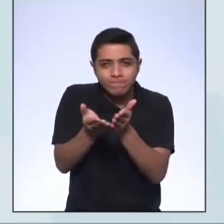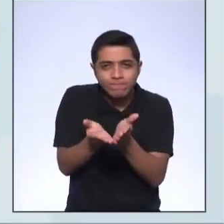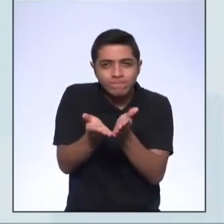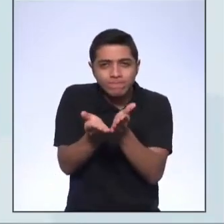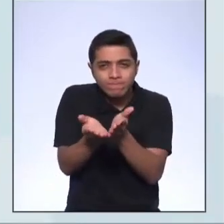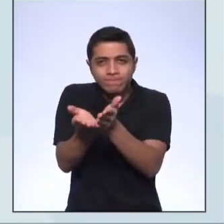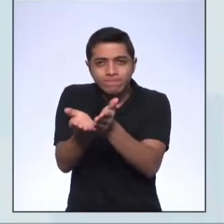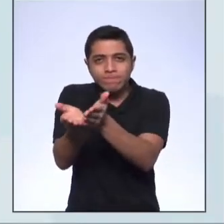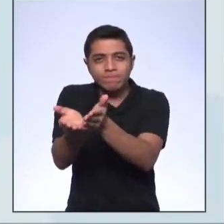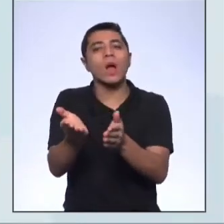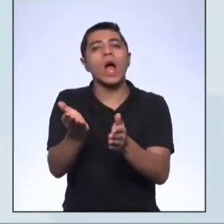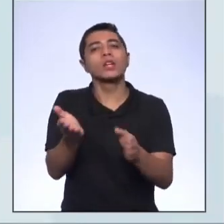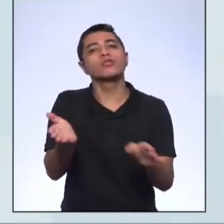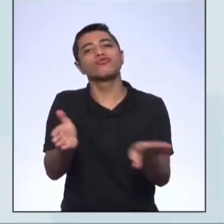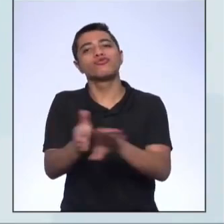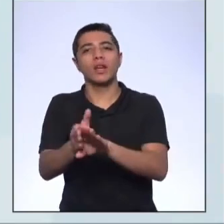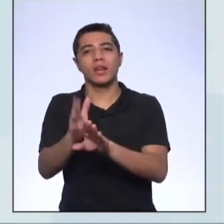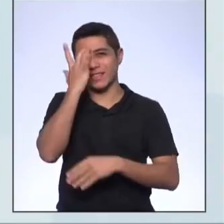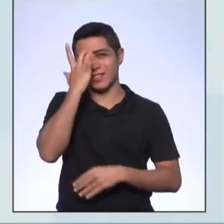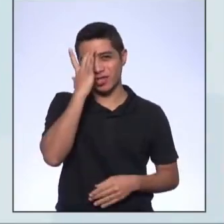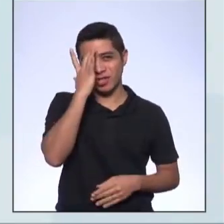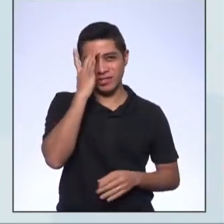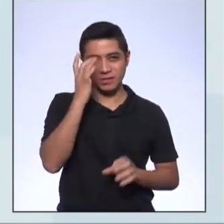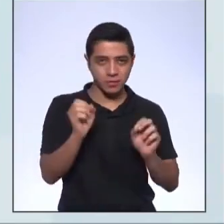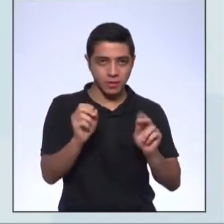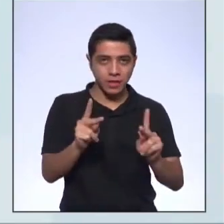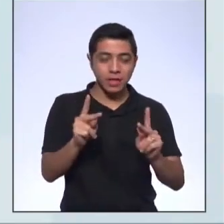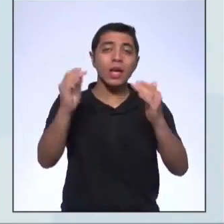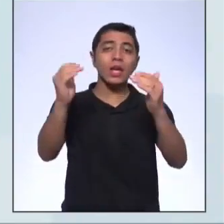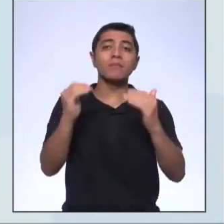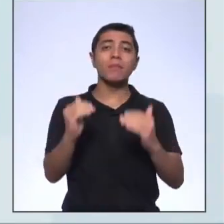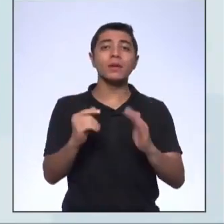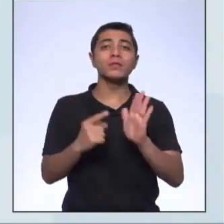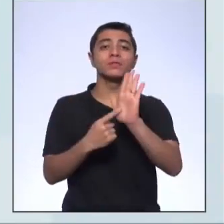ali de baixo, a gente está vendo a África, a gente pode relembrar ali o